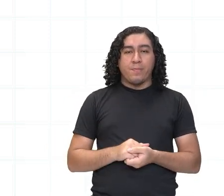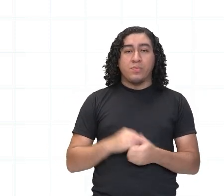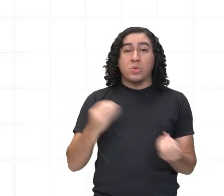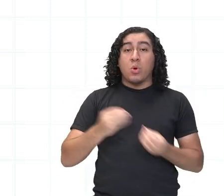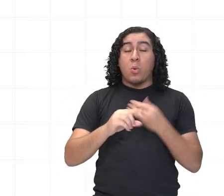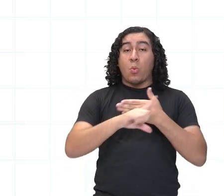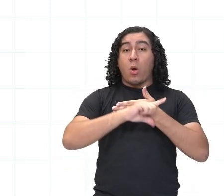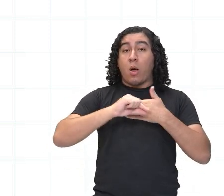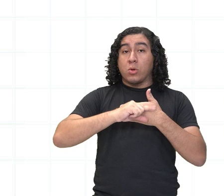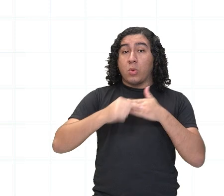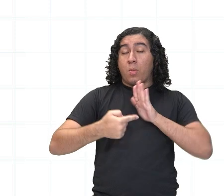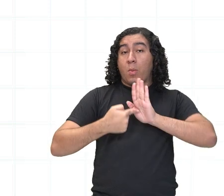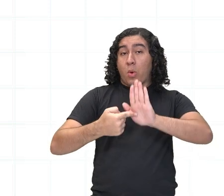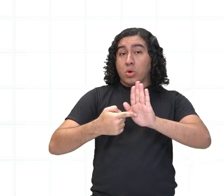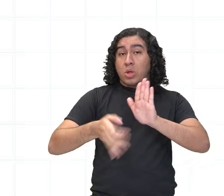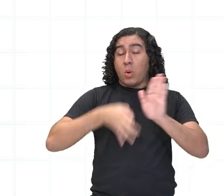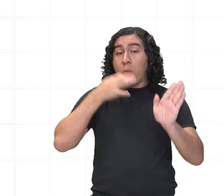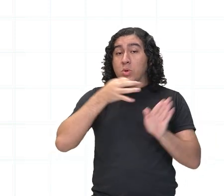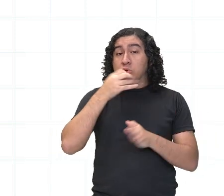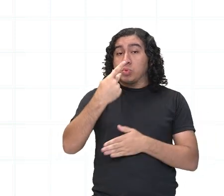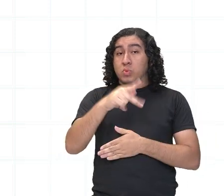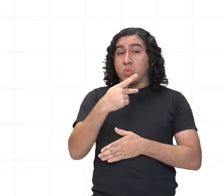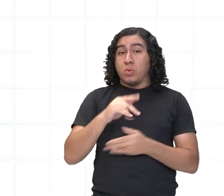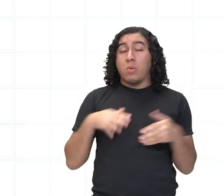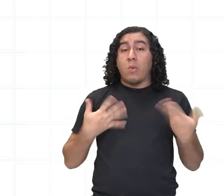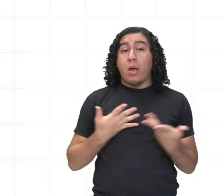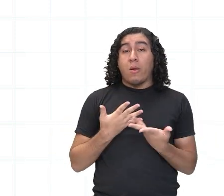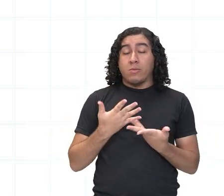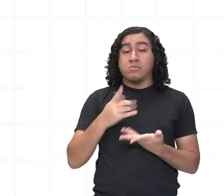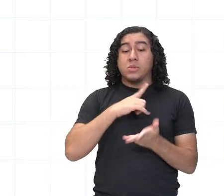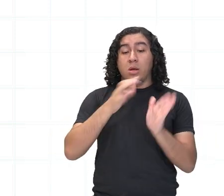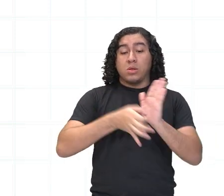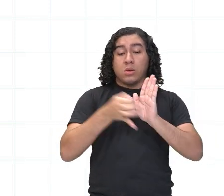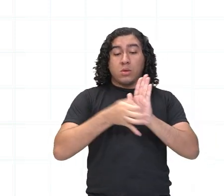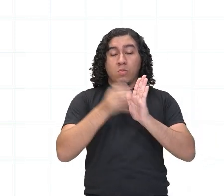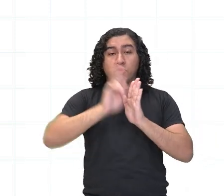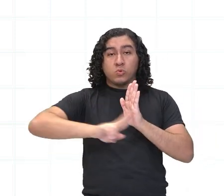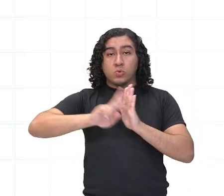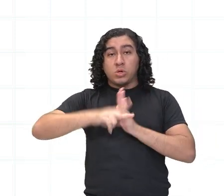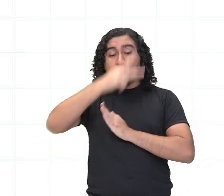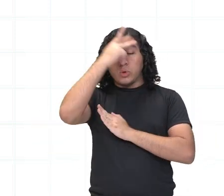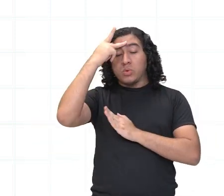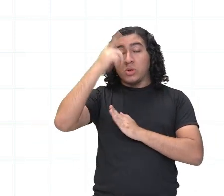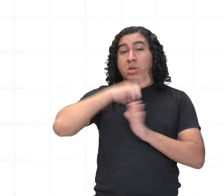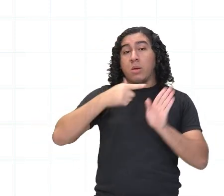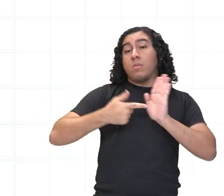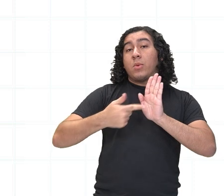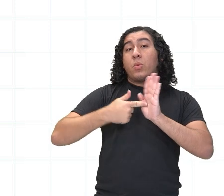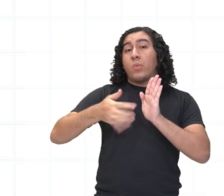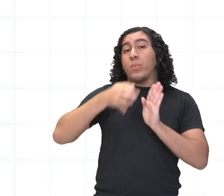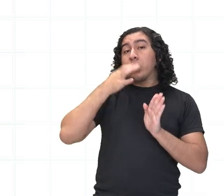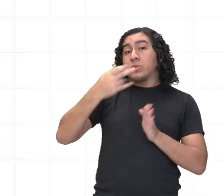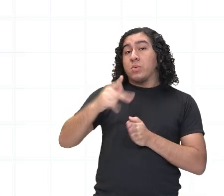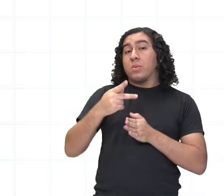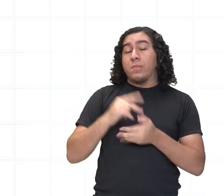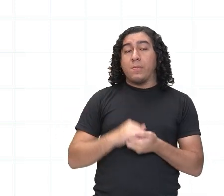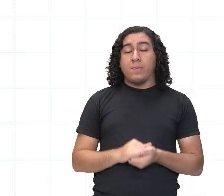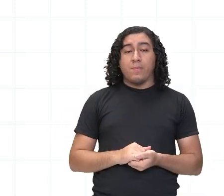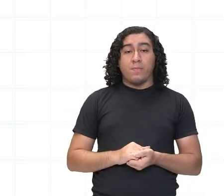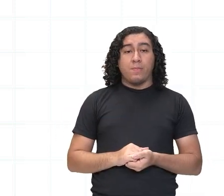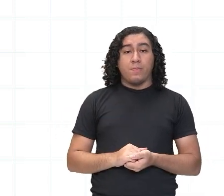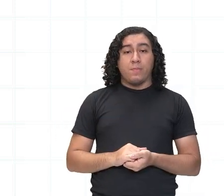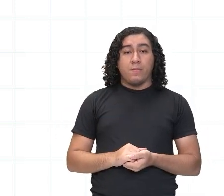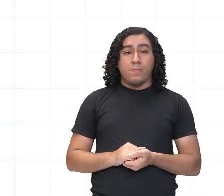sua posição? Quais argumentos são empregados pelo articulista para defender a sua posição? E no caso